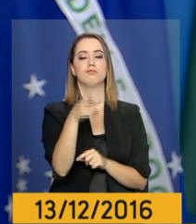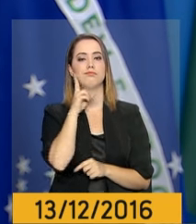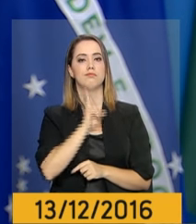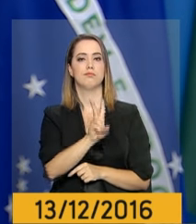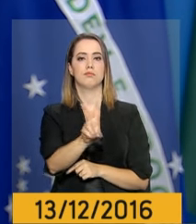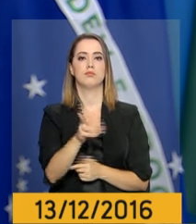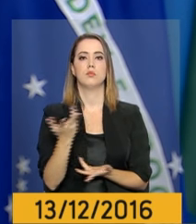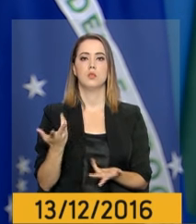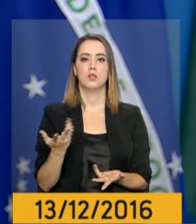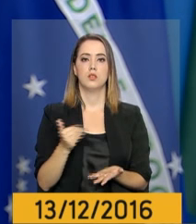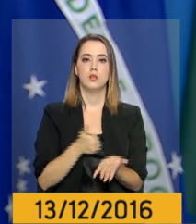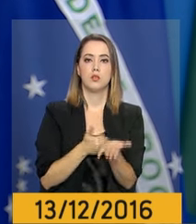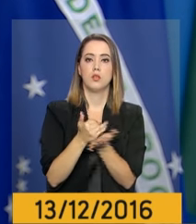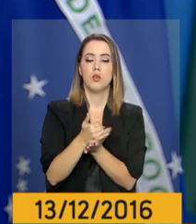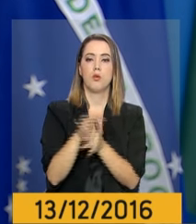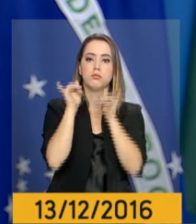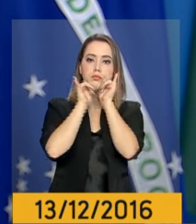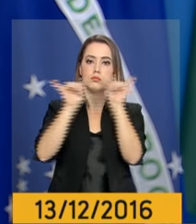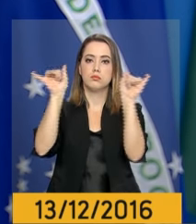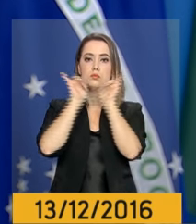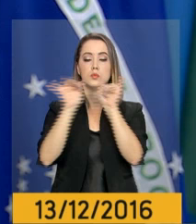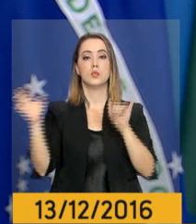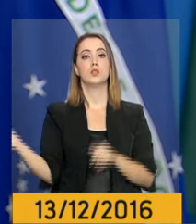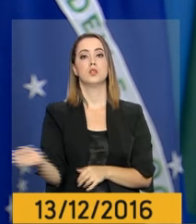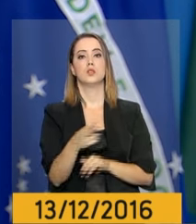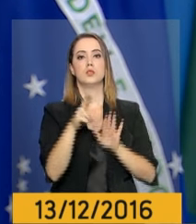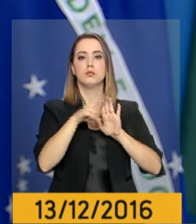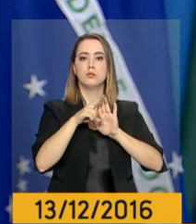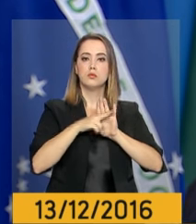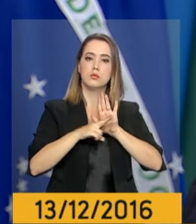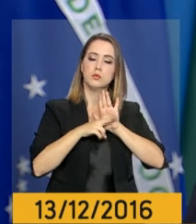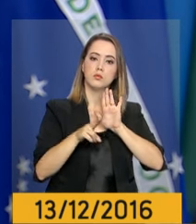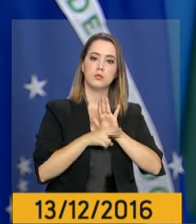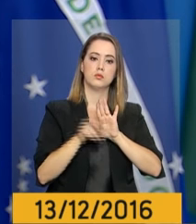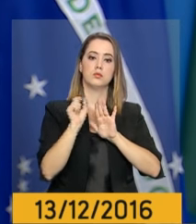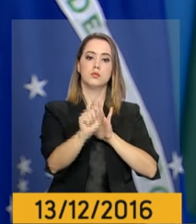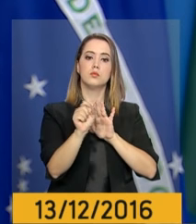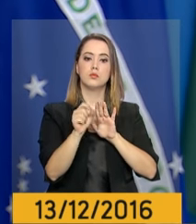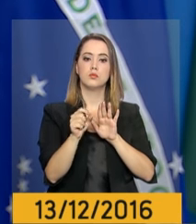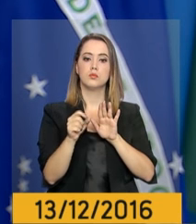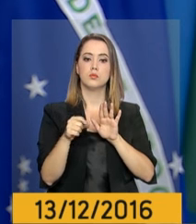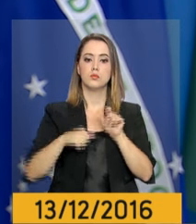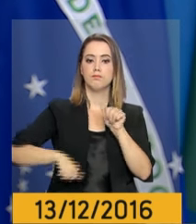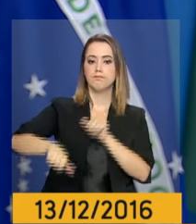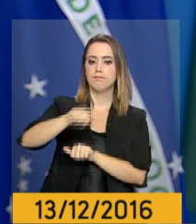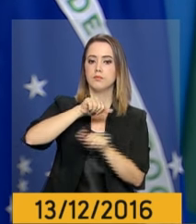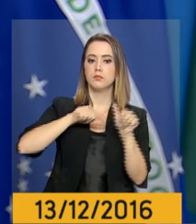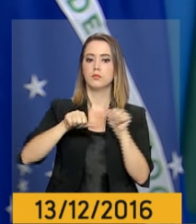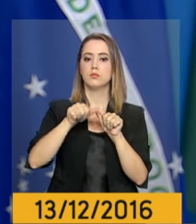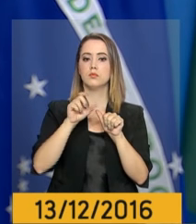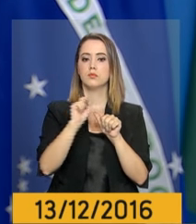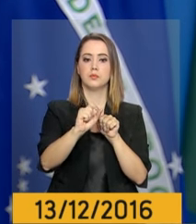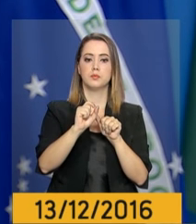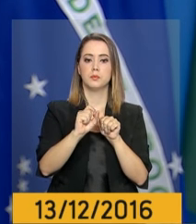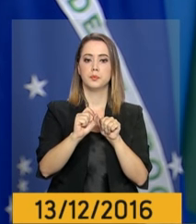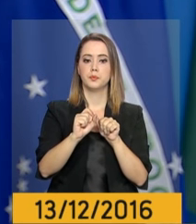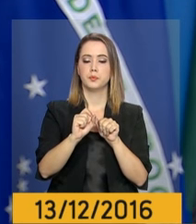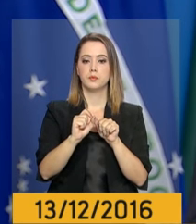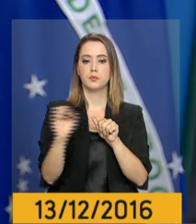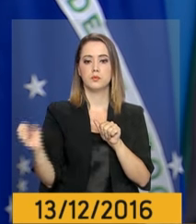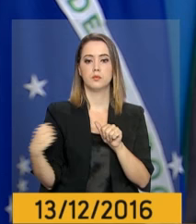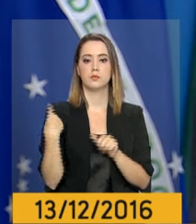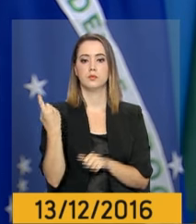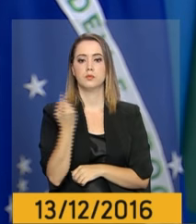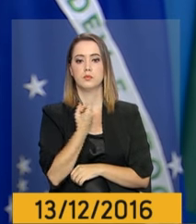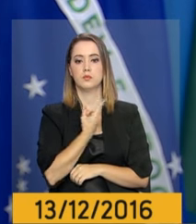vistas a começar a anunciar medidas desse final de ano que visem a dinamização da